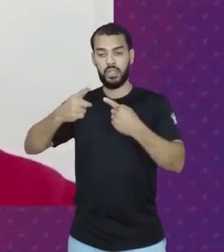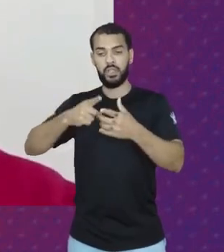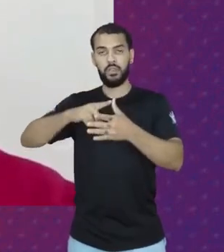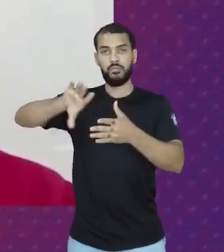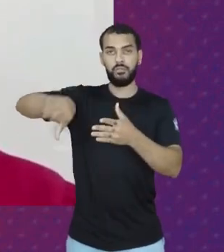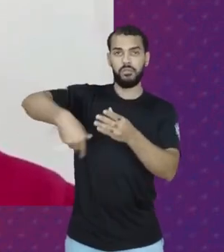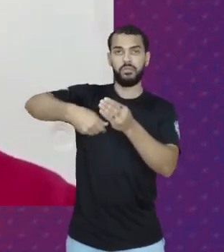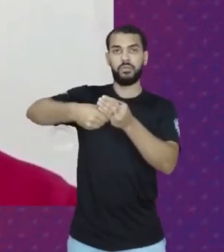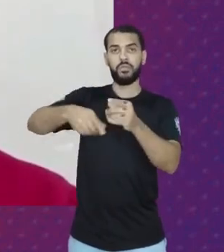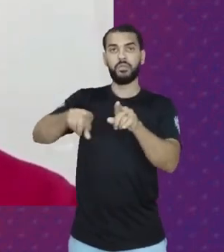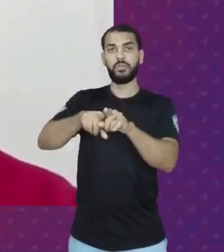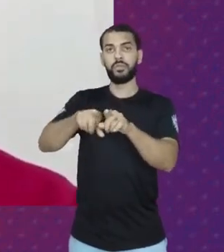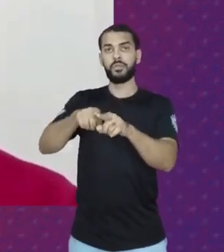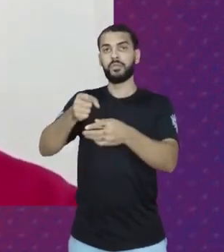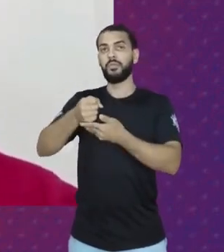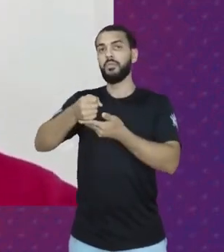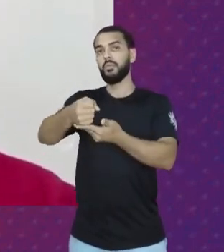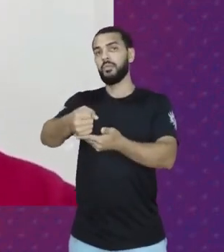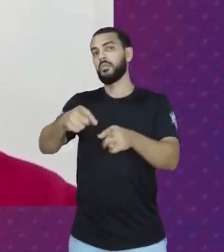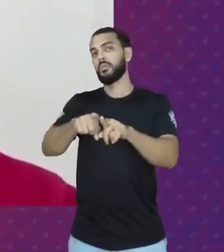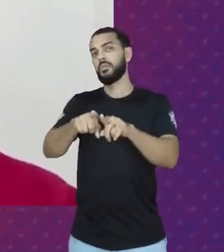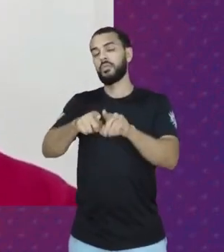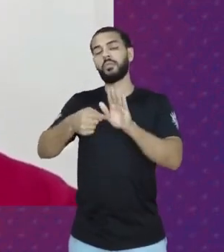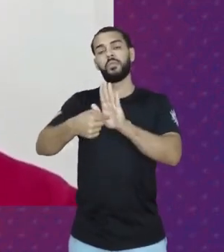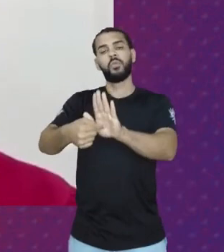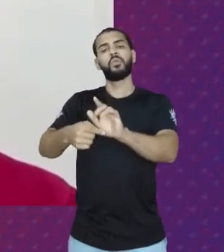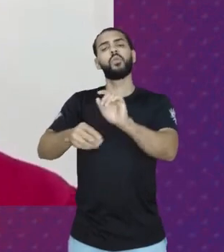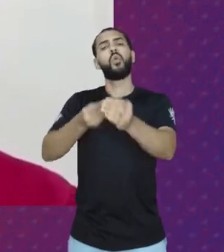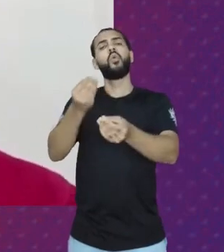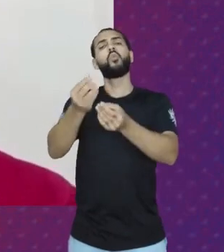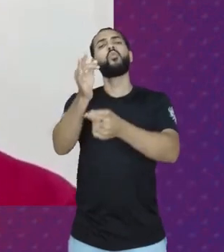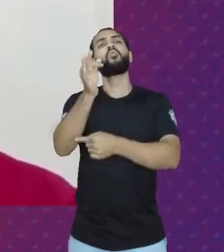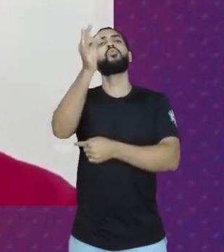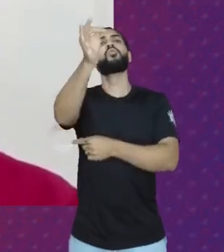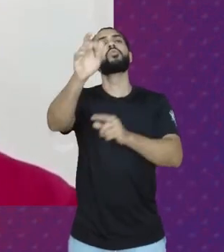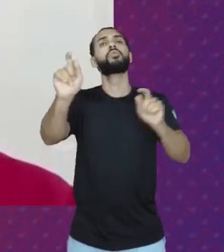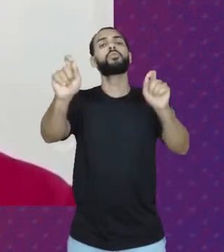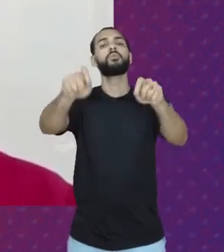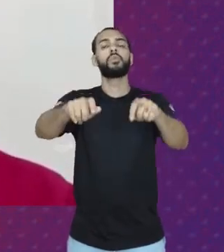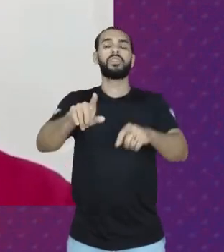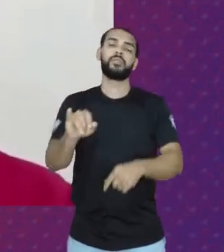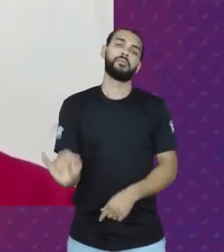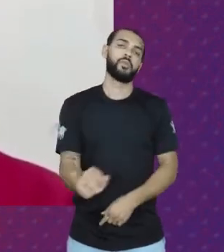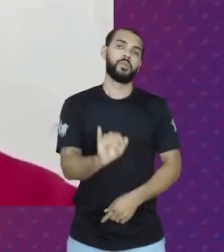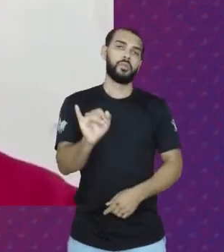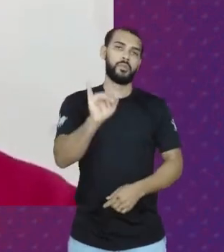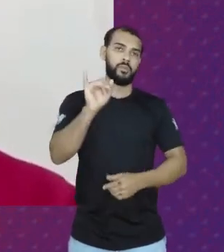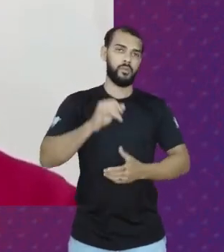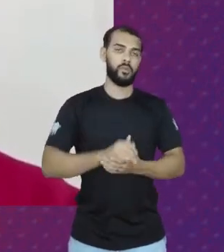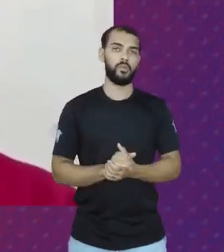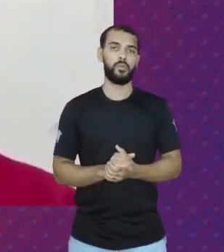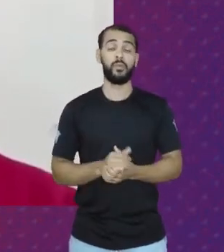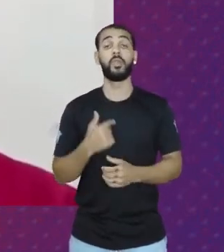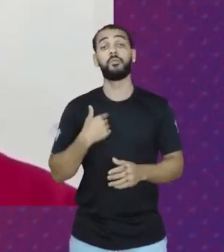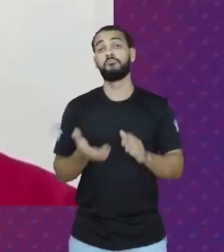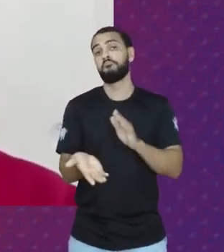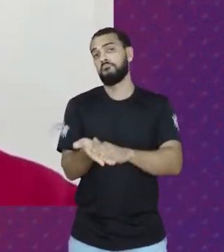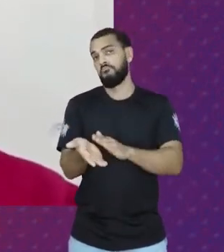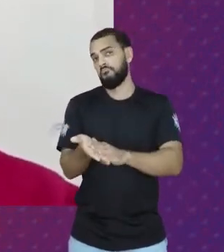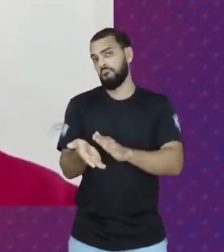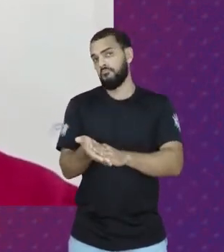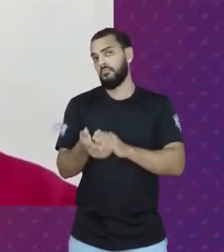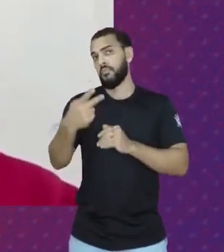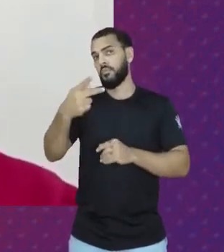e, ao mesmo tempo, que aponta novos horizontes, é fundamental. Eu parabenizo o